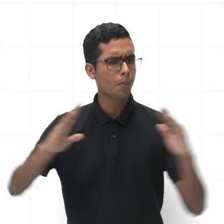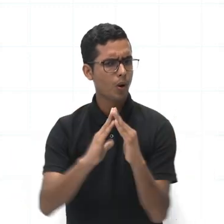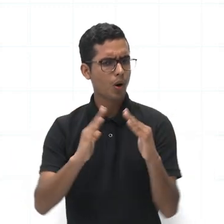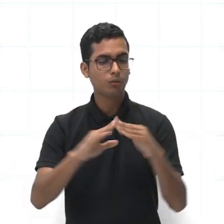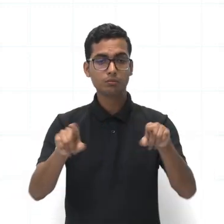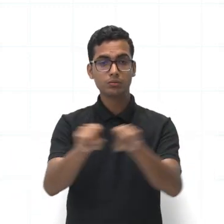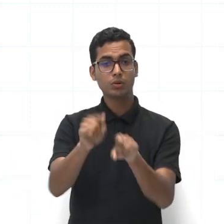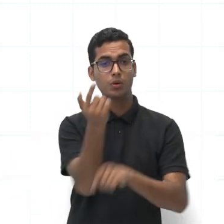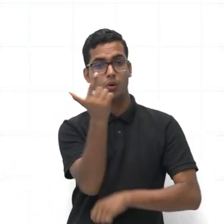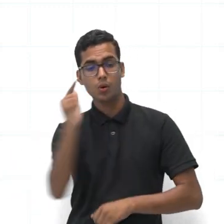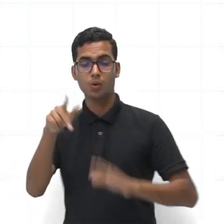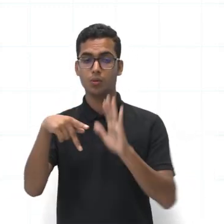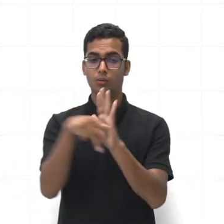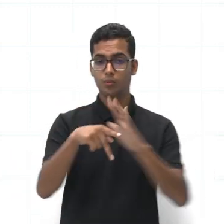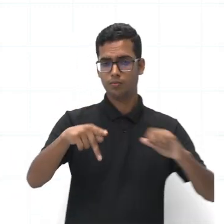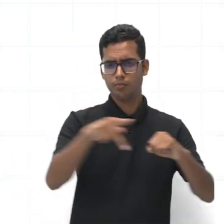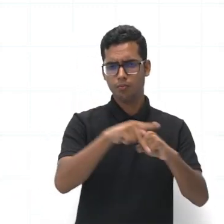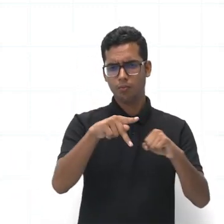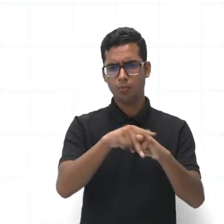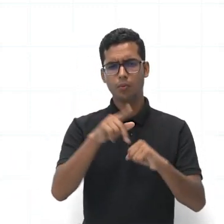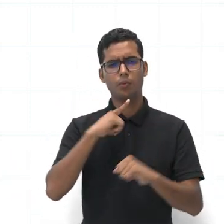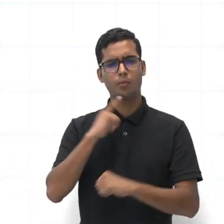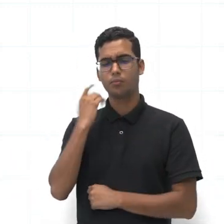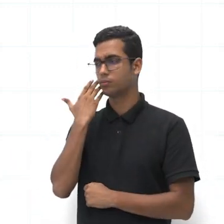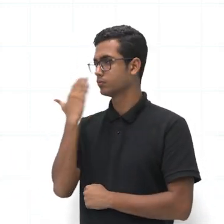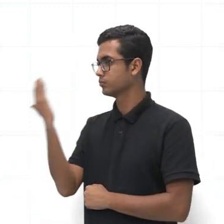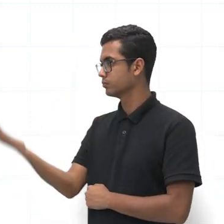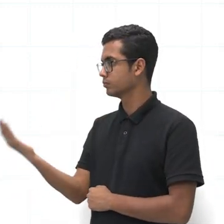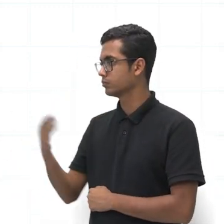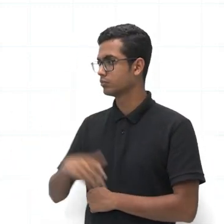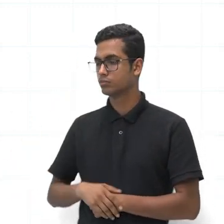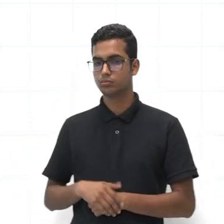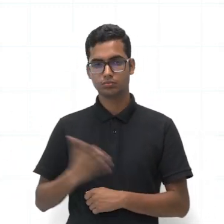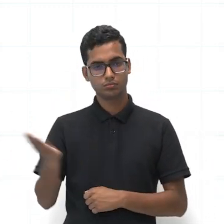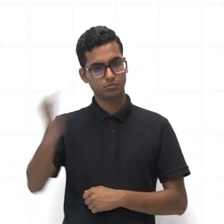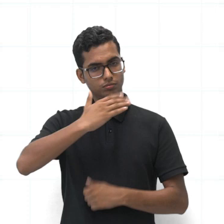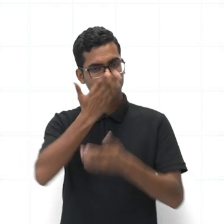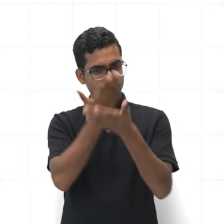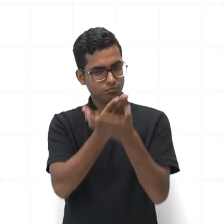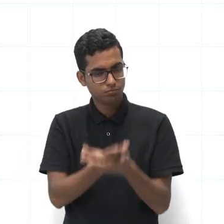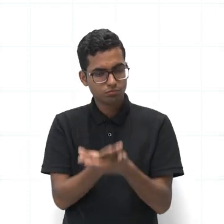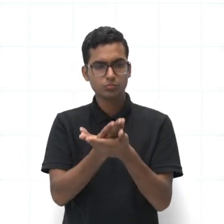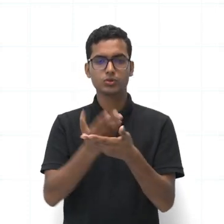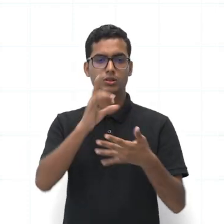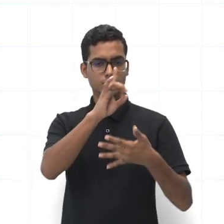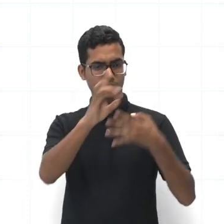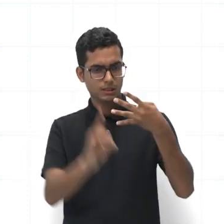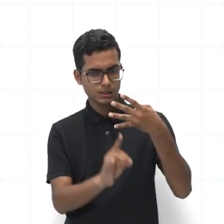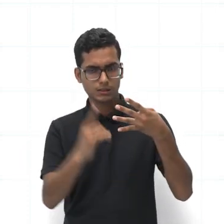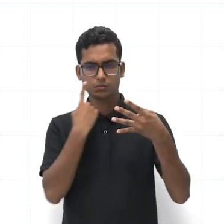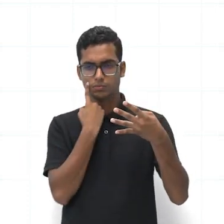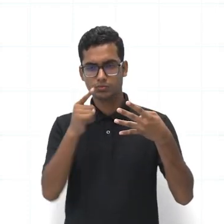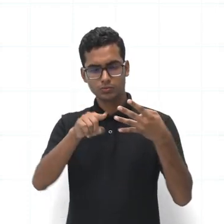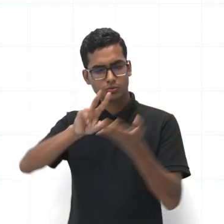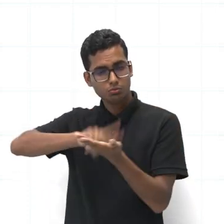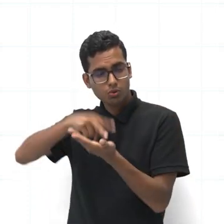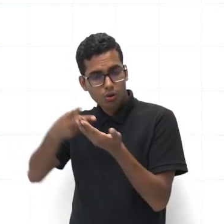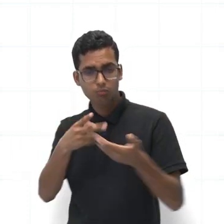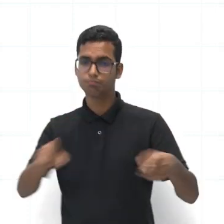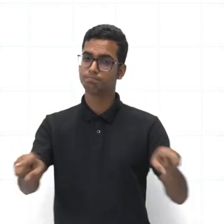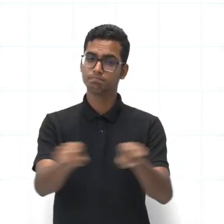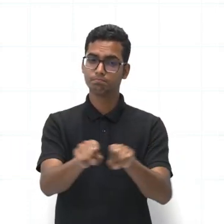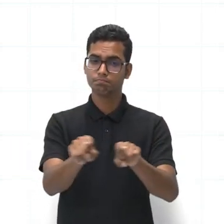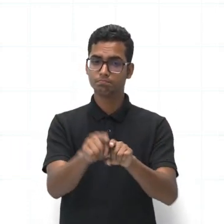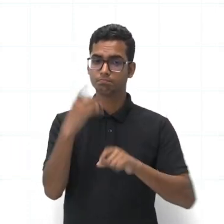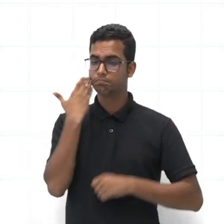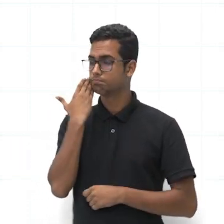outros pronomes, né, que tem aqui? Vamos trabalhar cada um deles e a tradução para vocês? Vamos